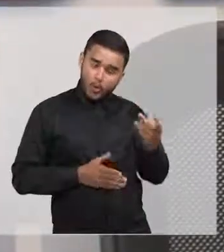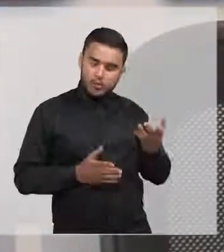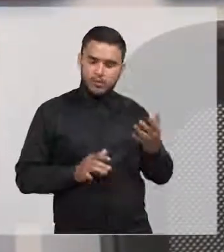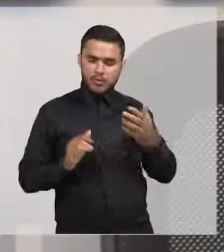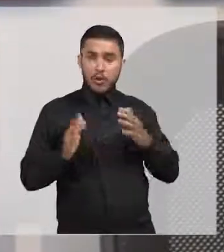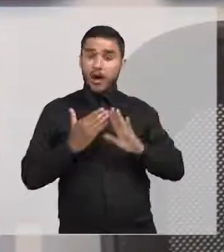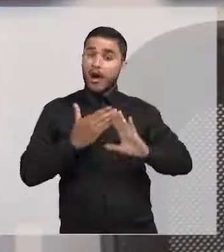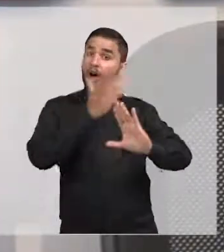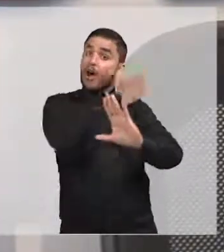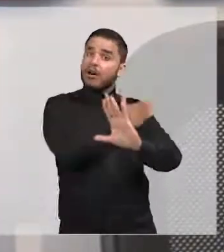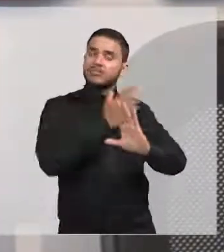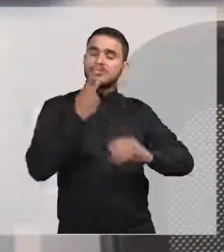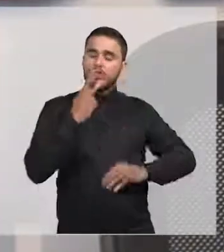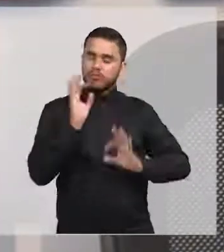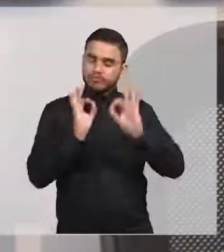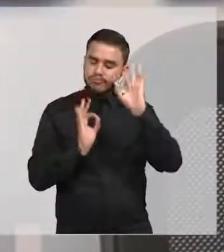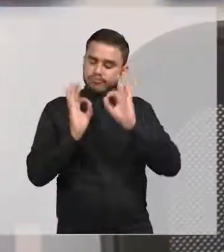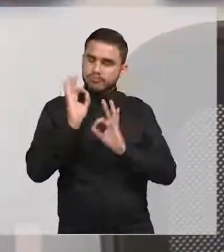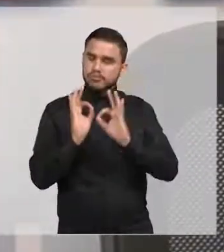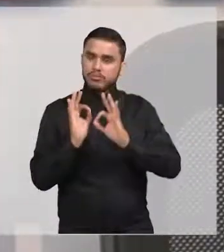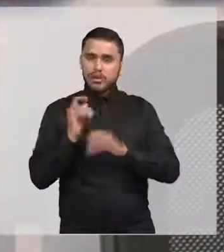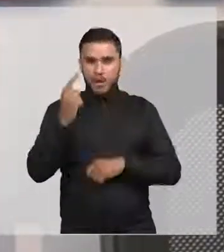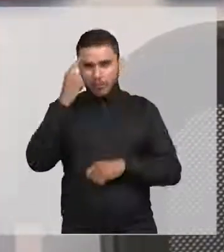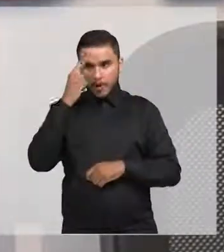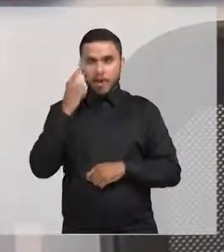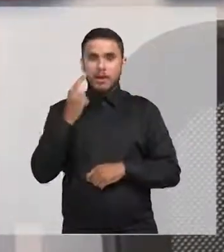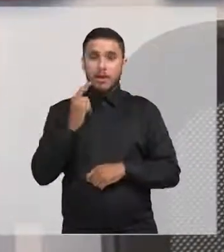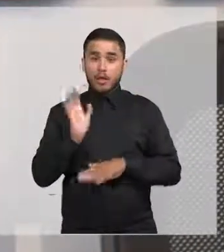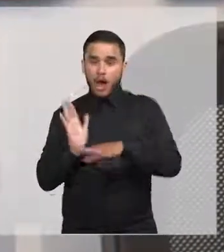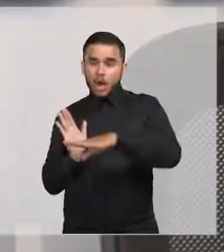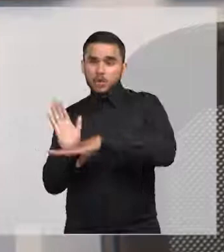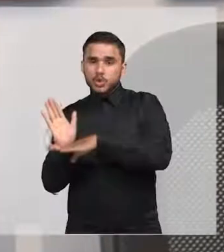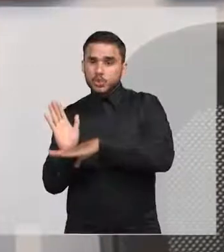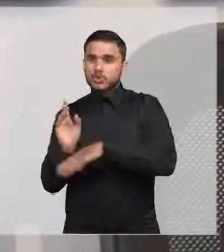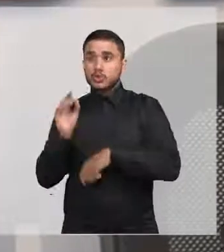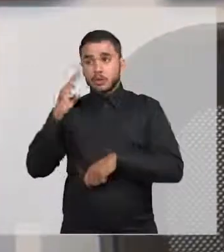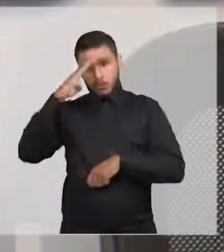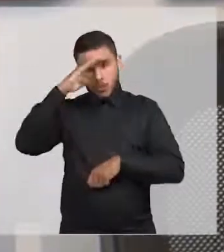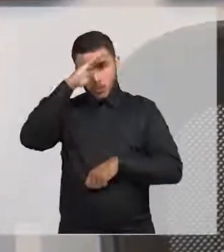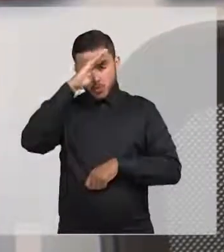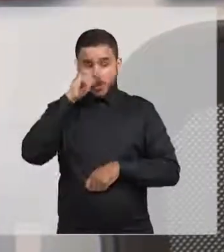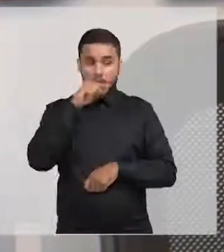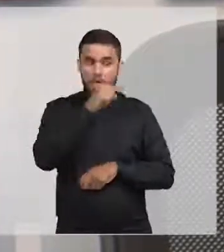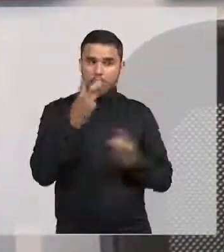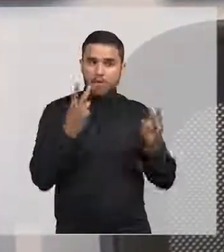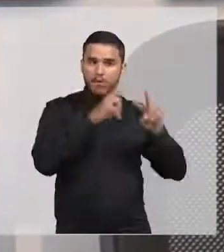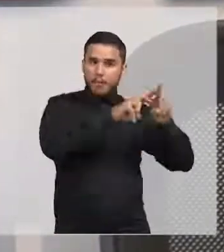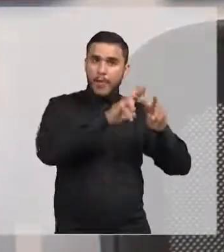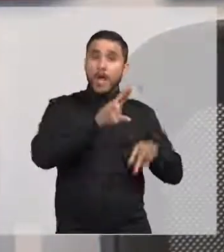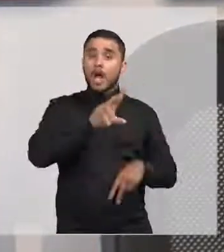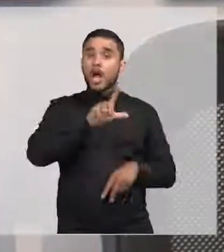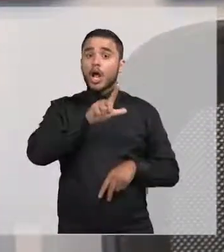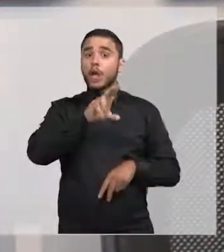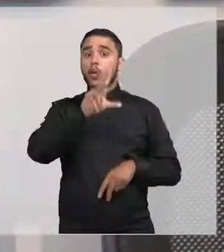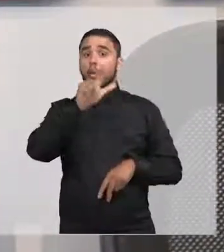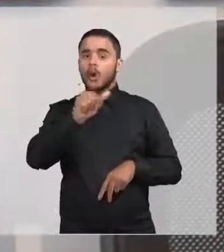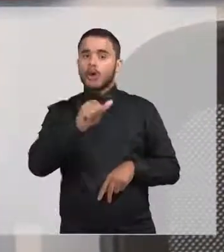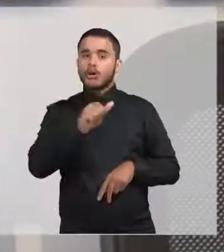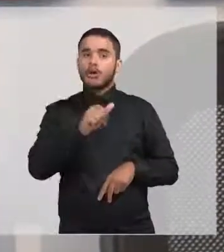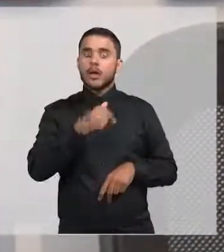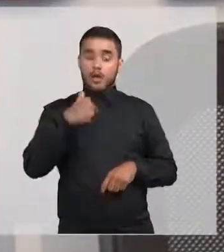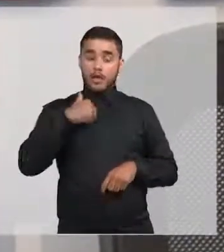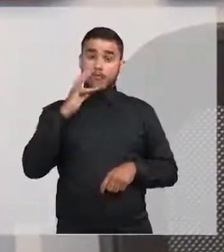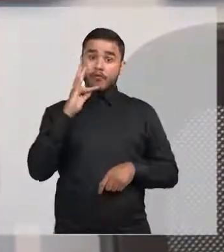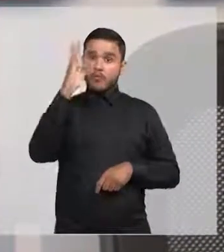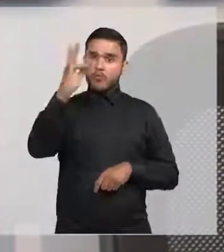os dois, pessoas se interlocutando, porque esse projeto, quando foi apresentado na mesa do